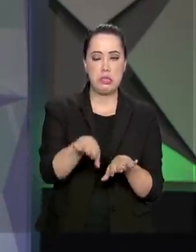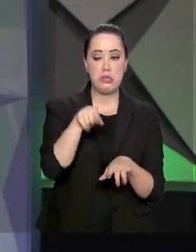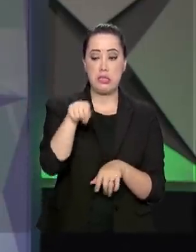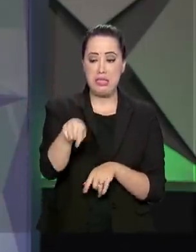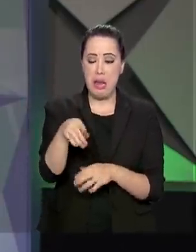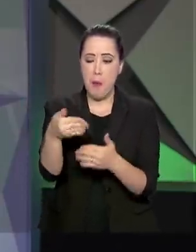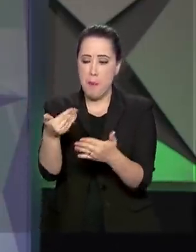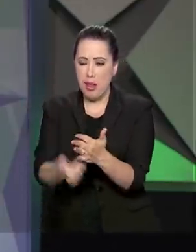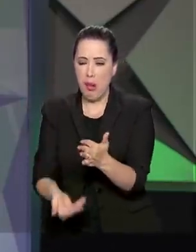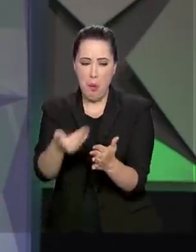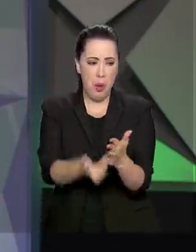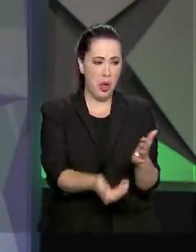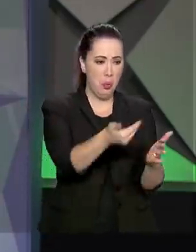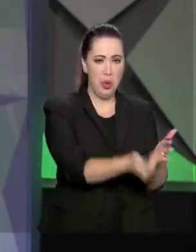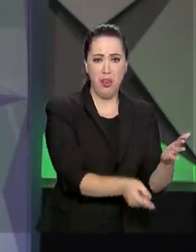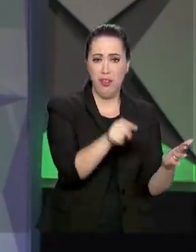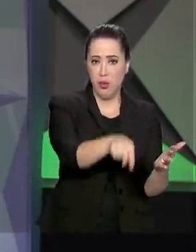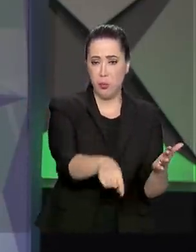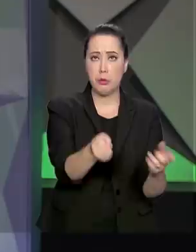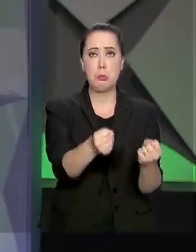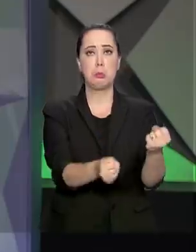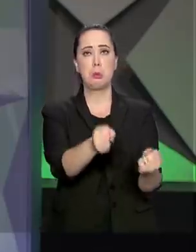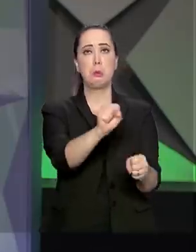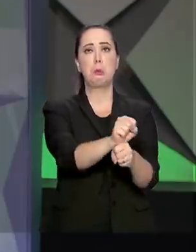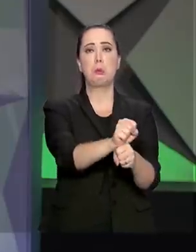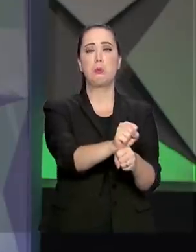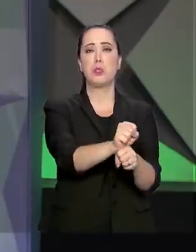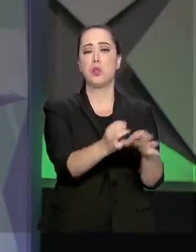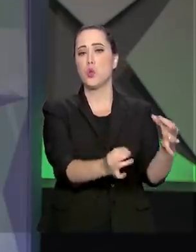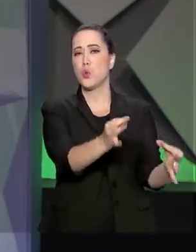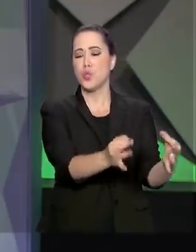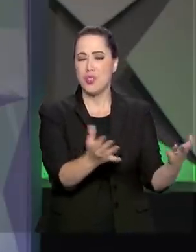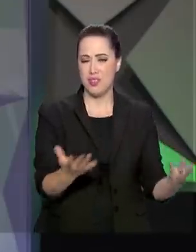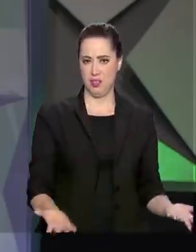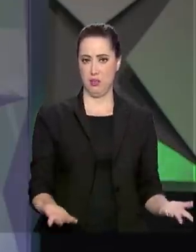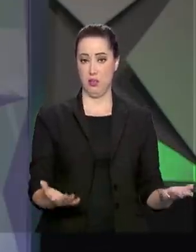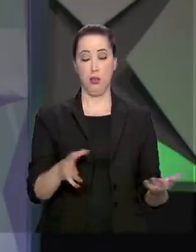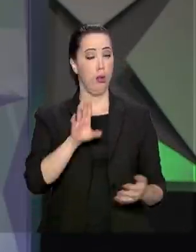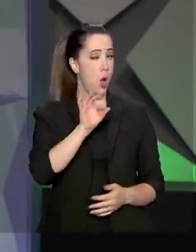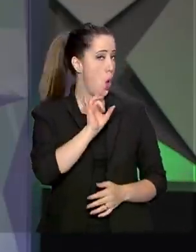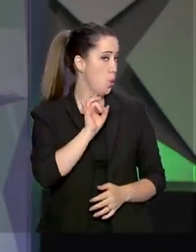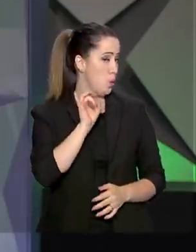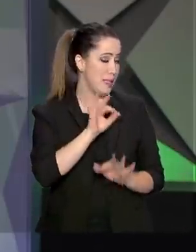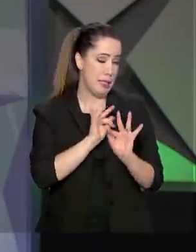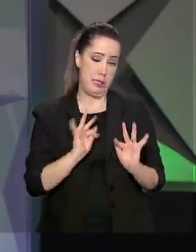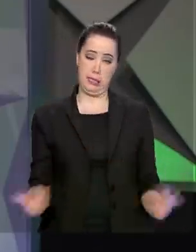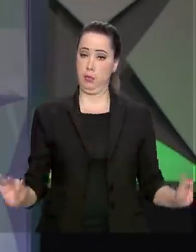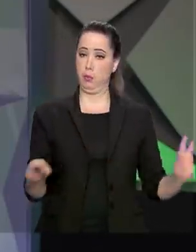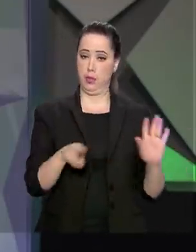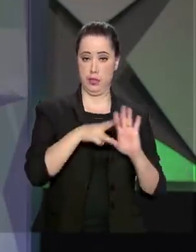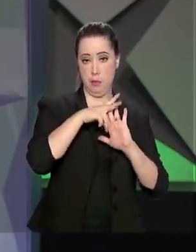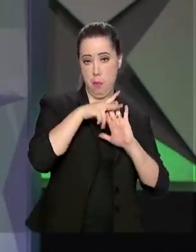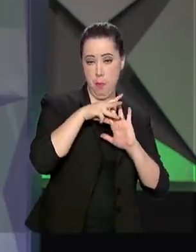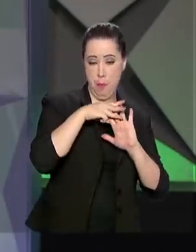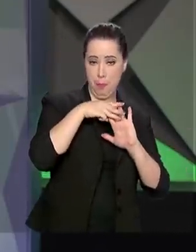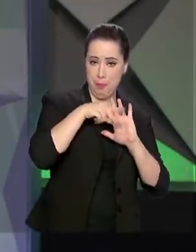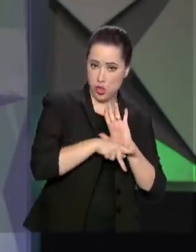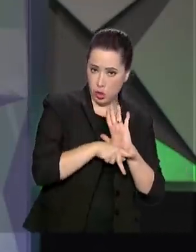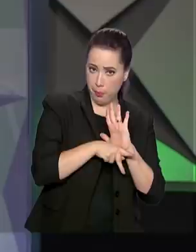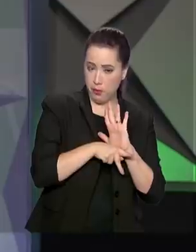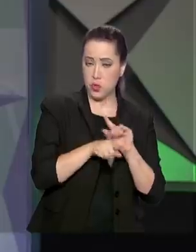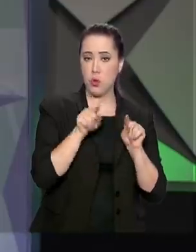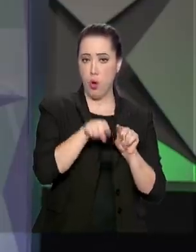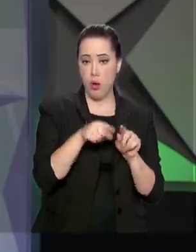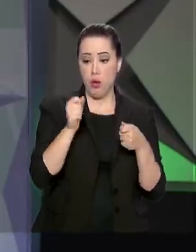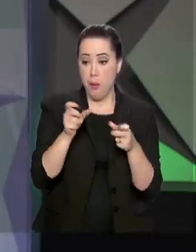sem que eles sejam utilizados. Então nós colocamos essa medida provisória muito simples no Congresso, que basicamente agiliza